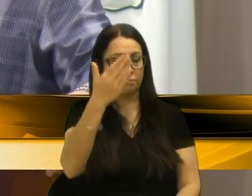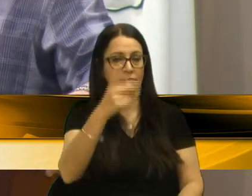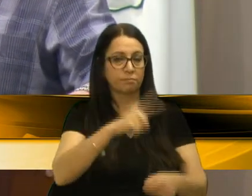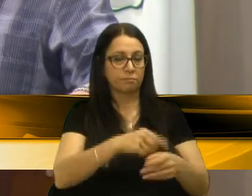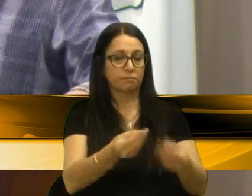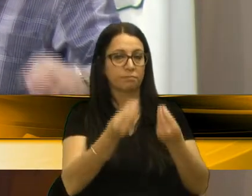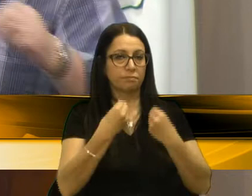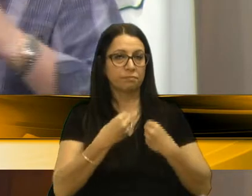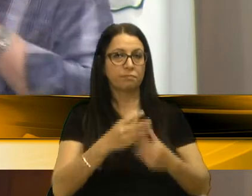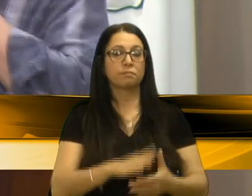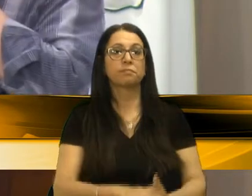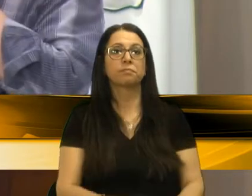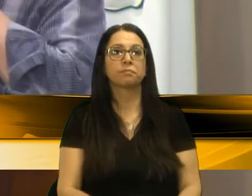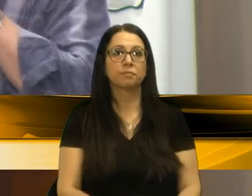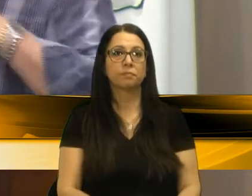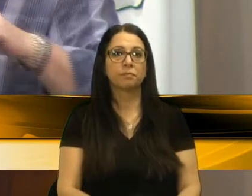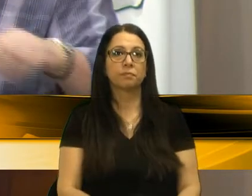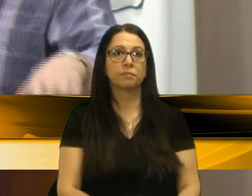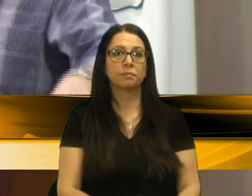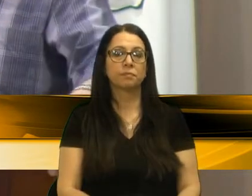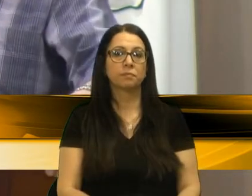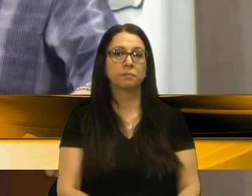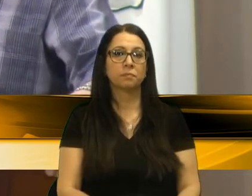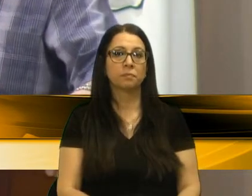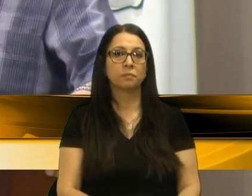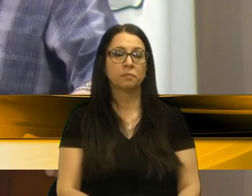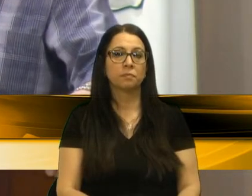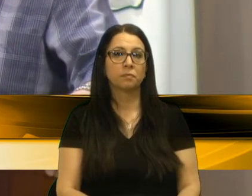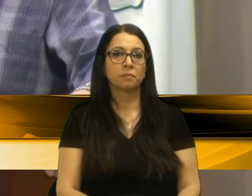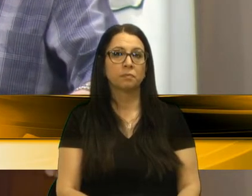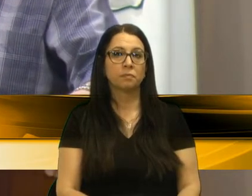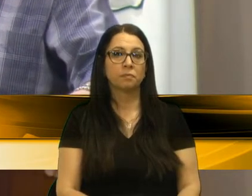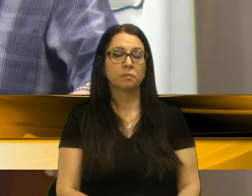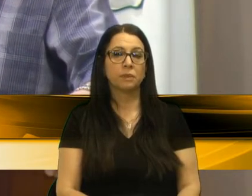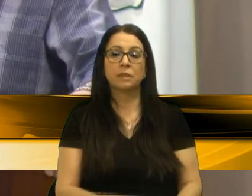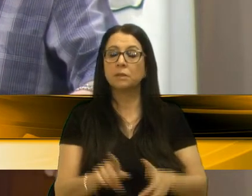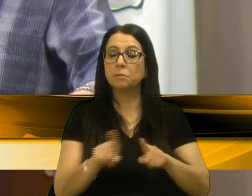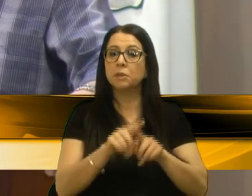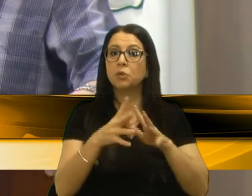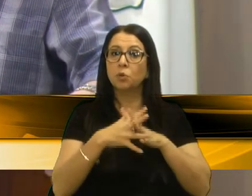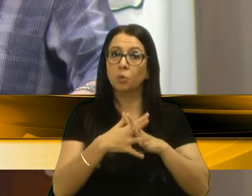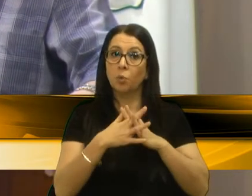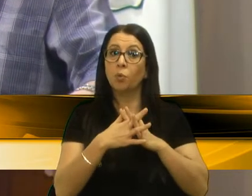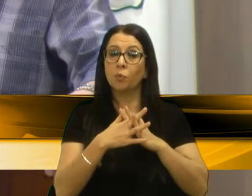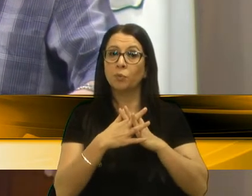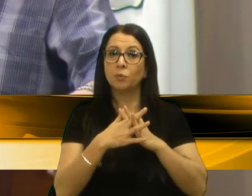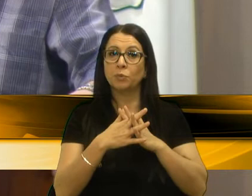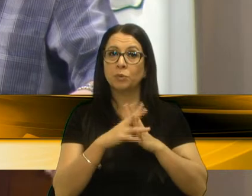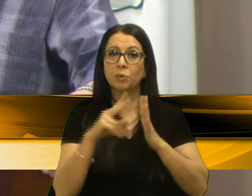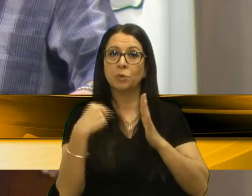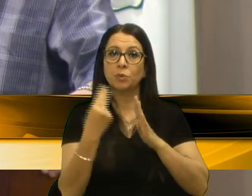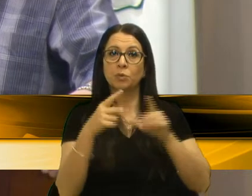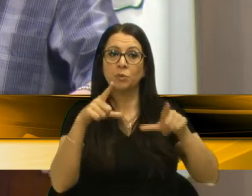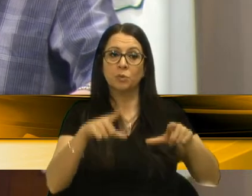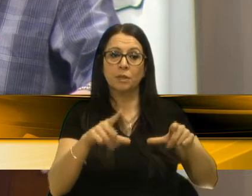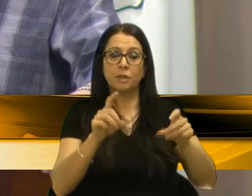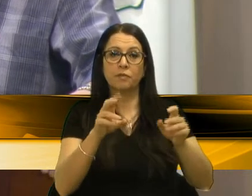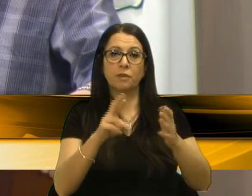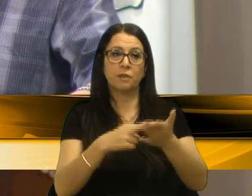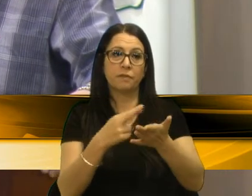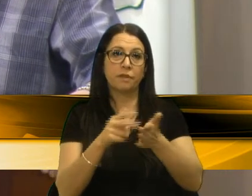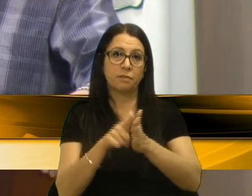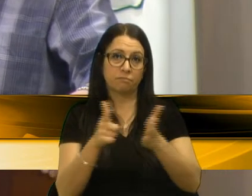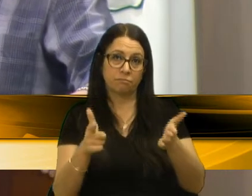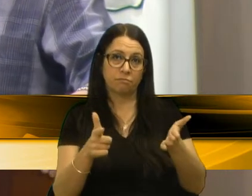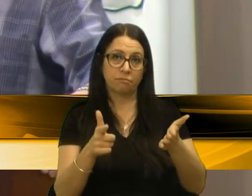do espaço para Vossa Senhoria, se confunde também com as nossas bancas de revista, né?